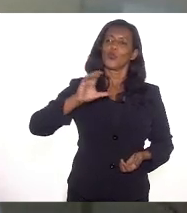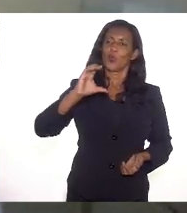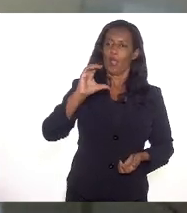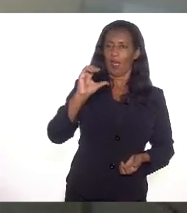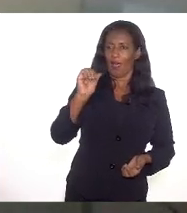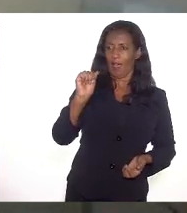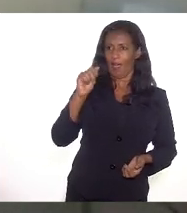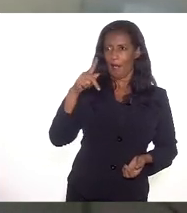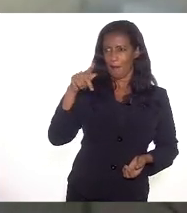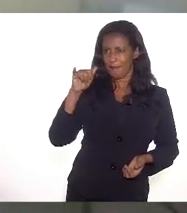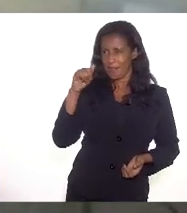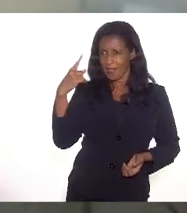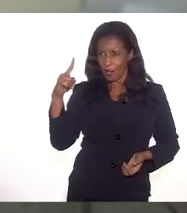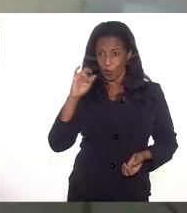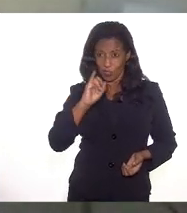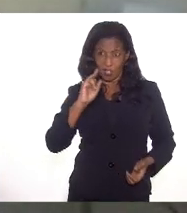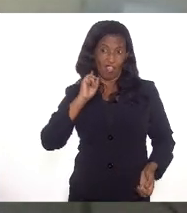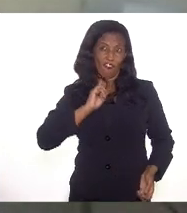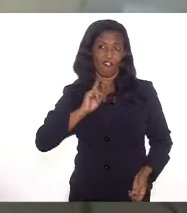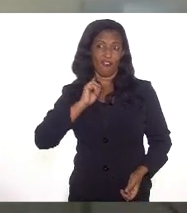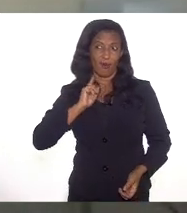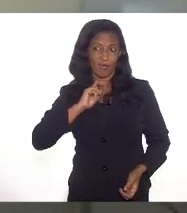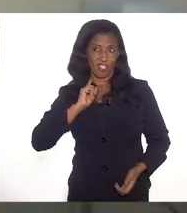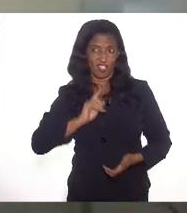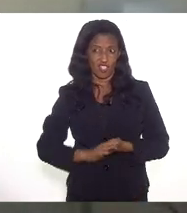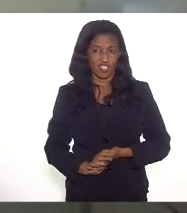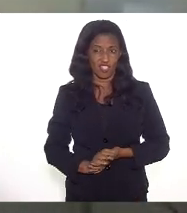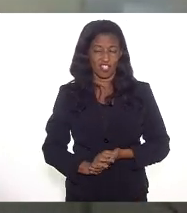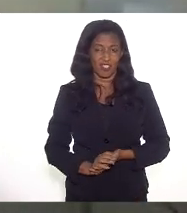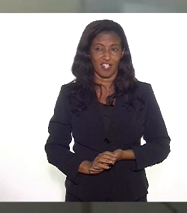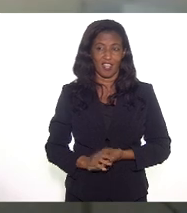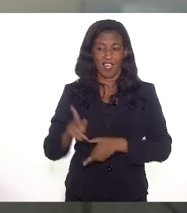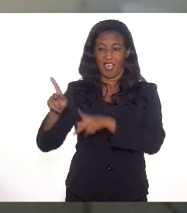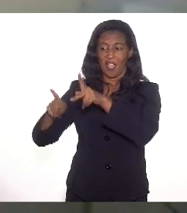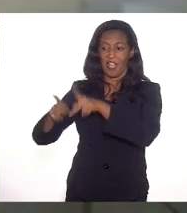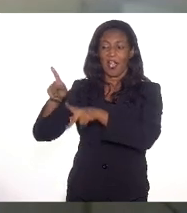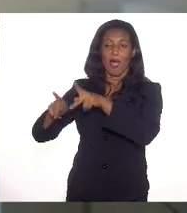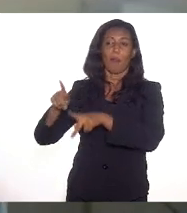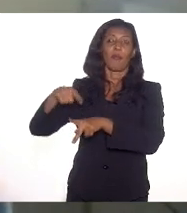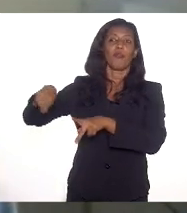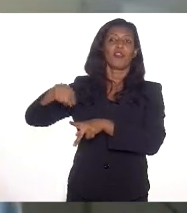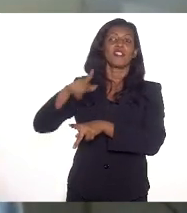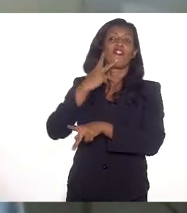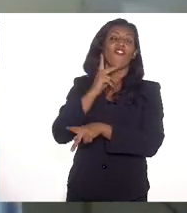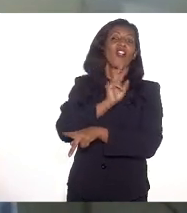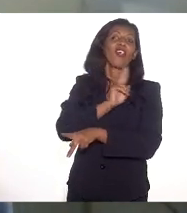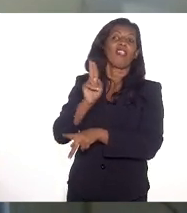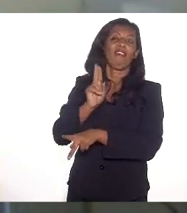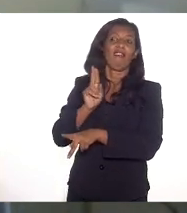área, se for flamenguista, a população chama de uso campeão.